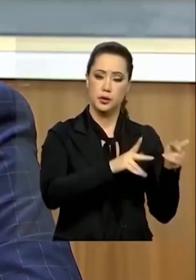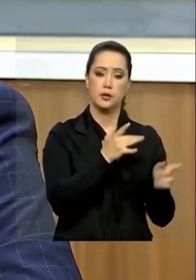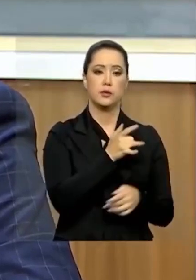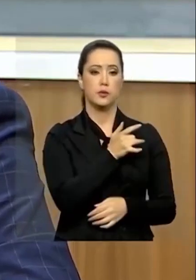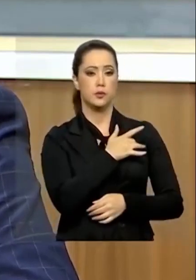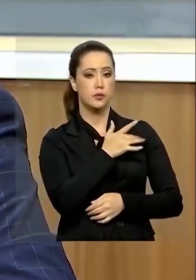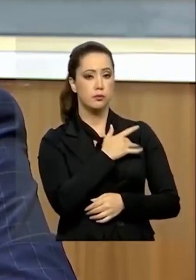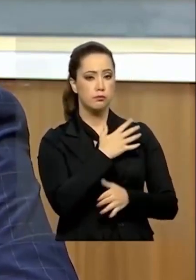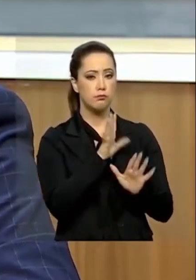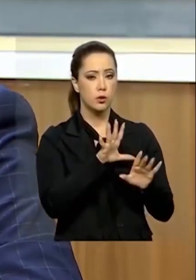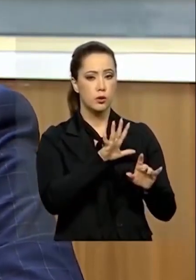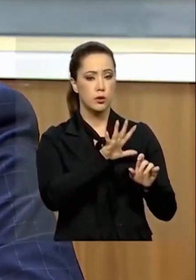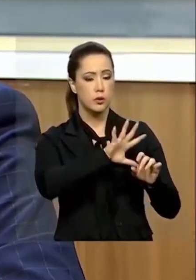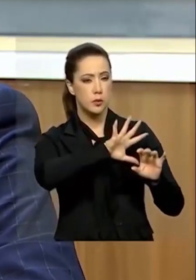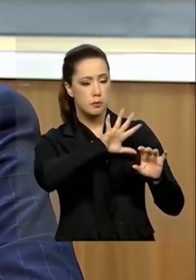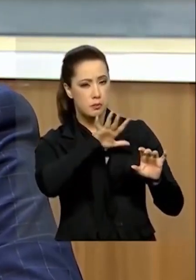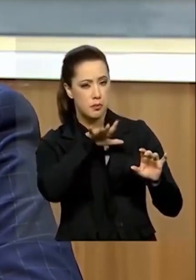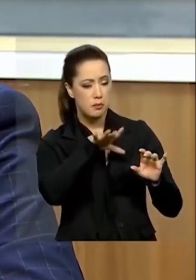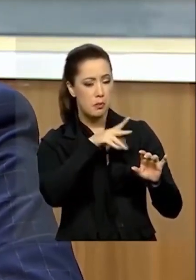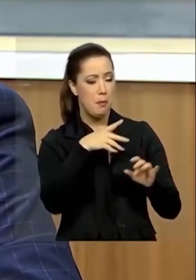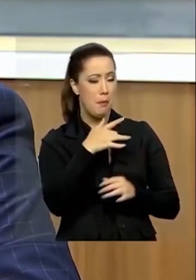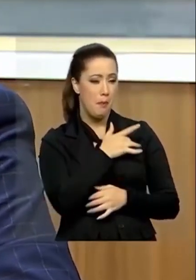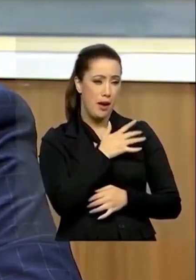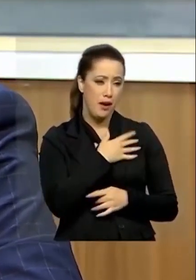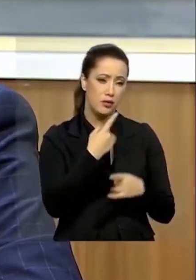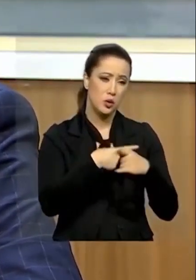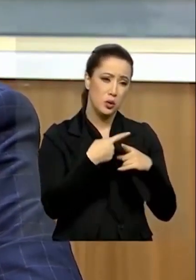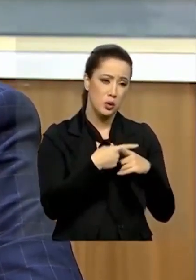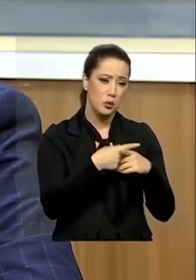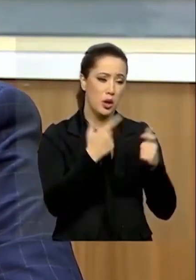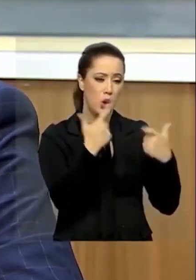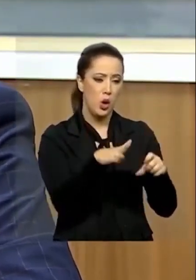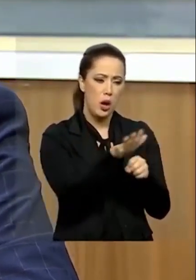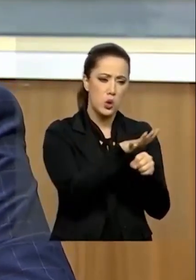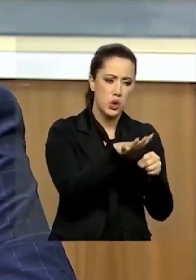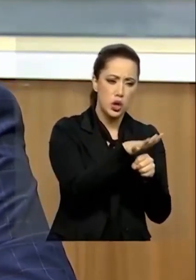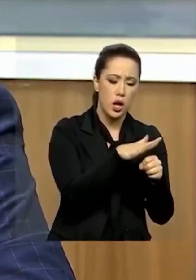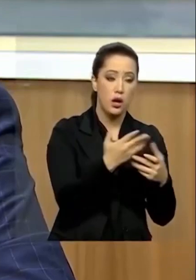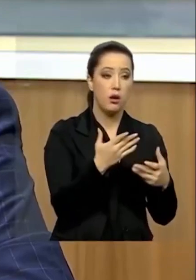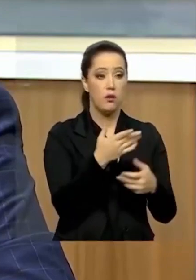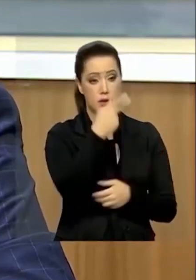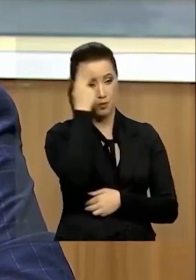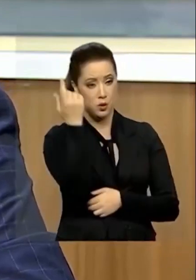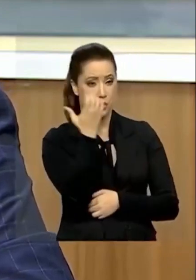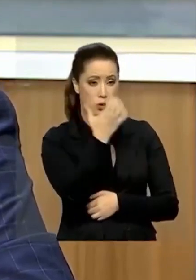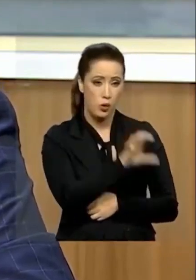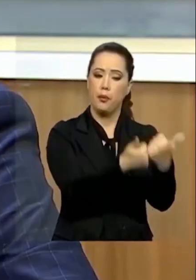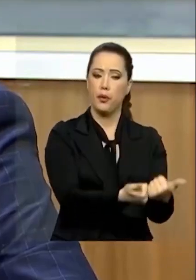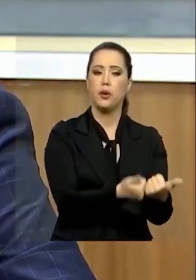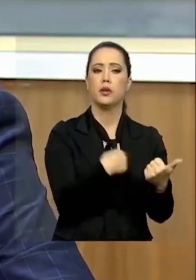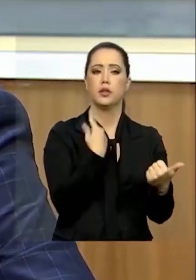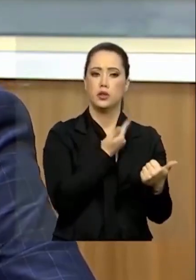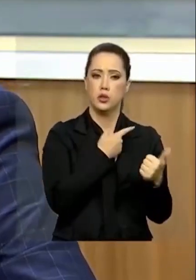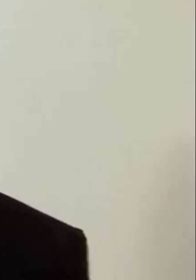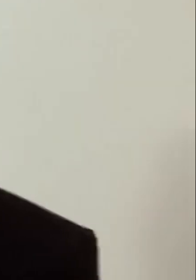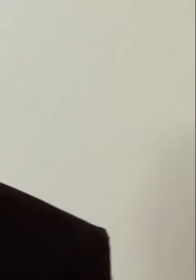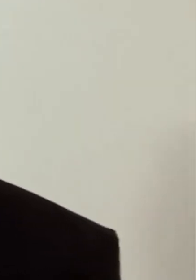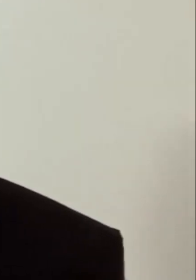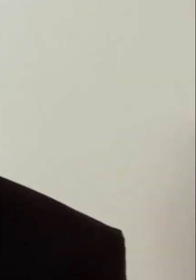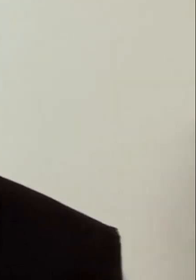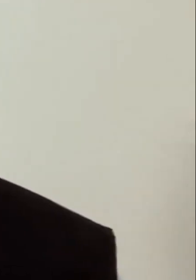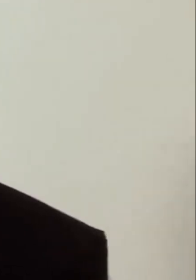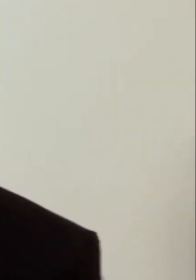um comentário racista sobre o historiador e ativista negro Jones Manuel dizendo que ele precisa de um bom banho